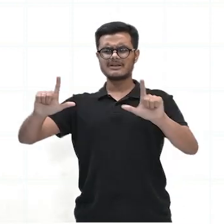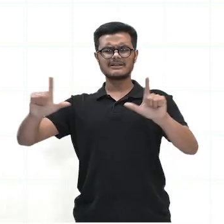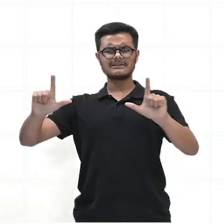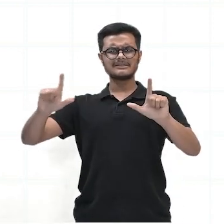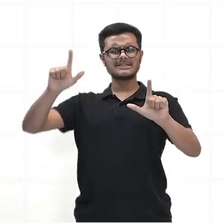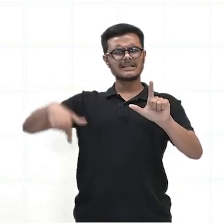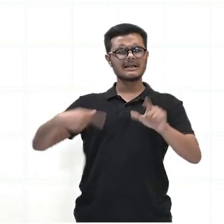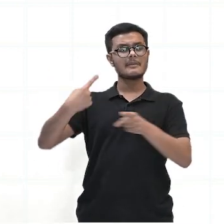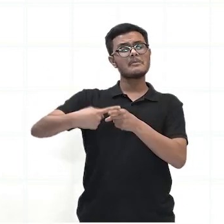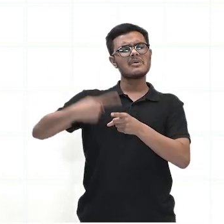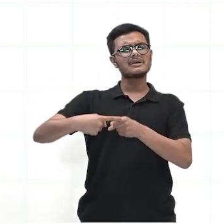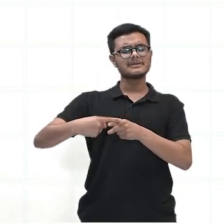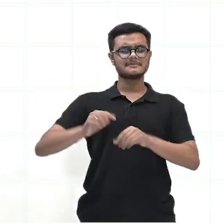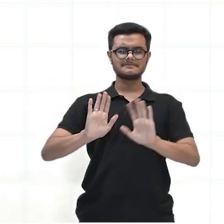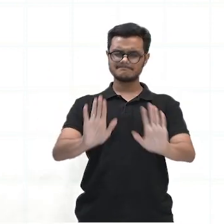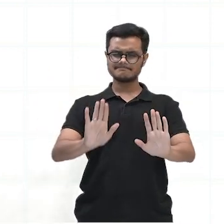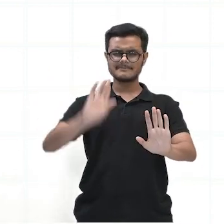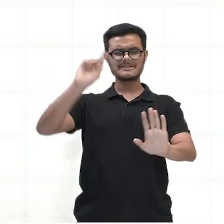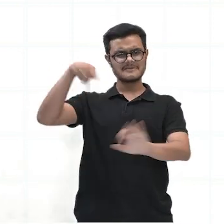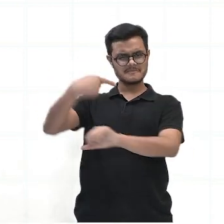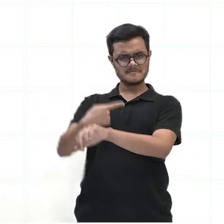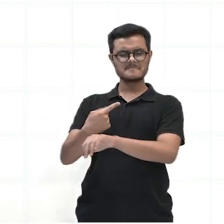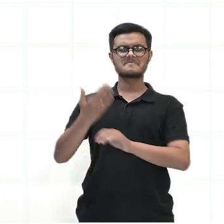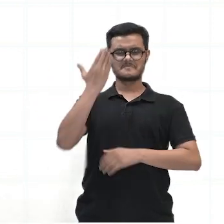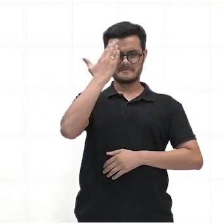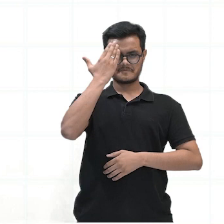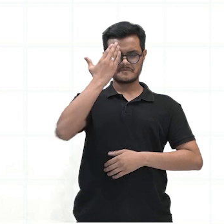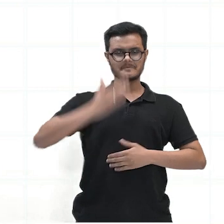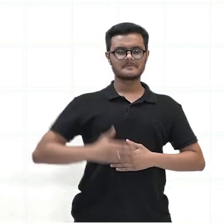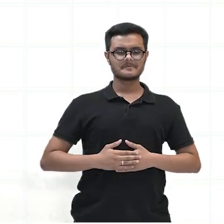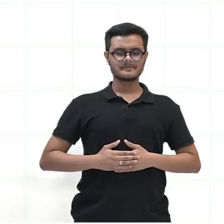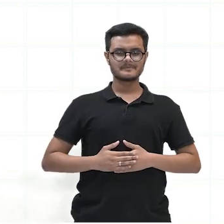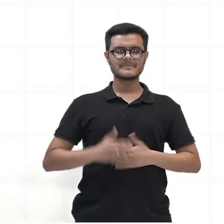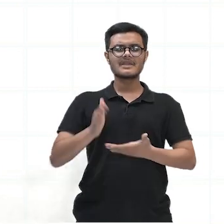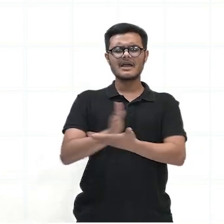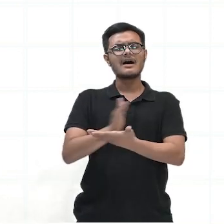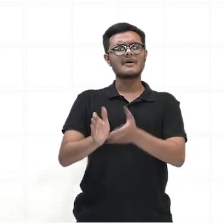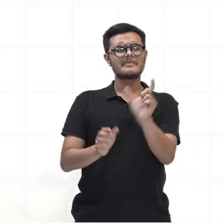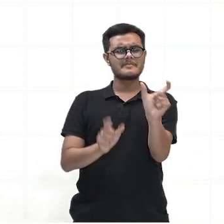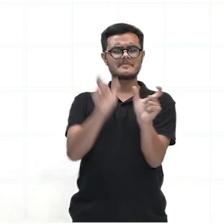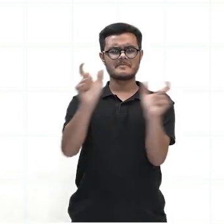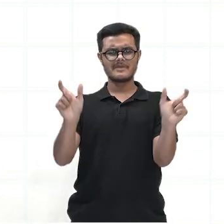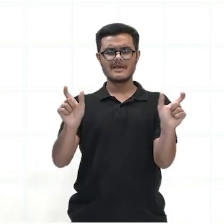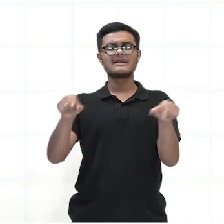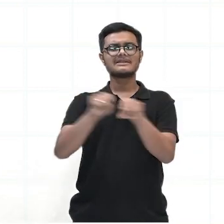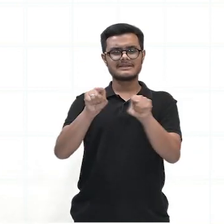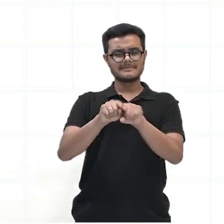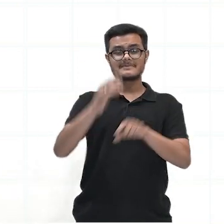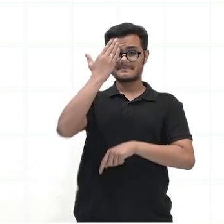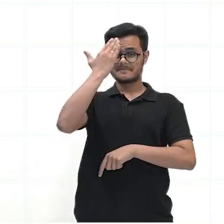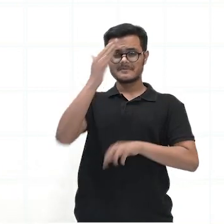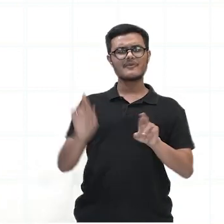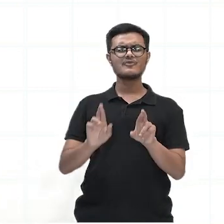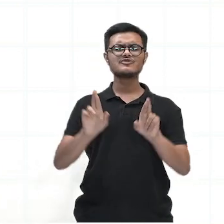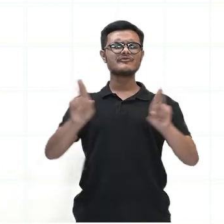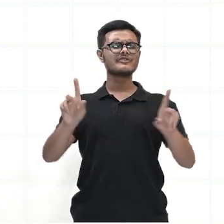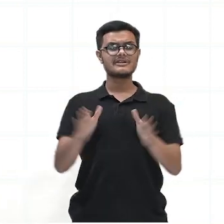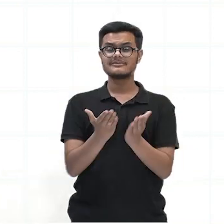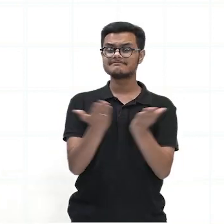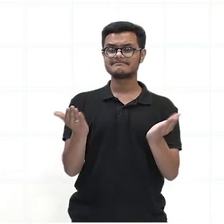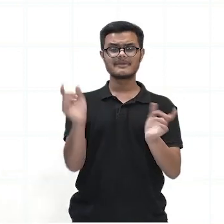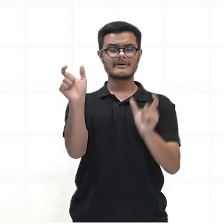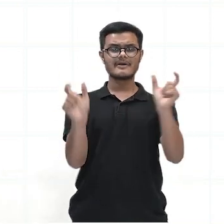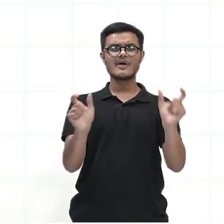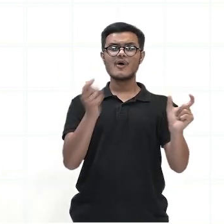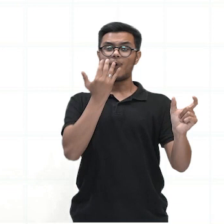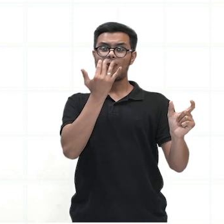ver por que ela está, tudo bem? Tem outras palavras também que estão destacadas, a gente vai ver a diferença entre elas. As cores são